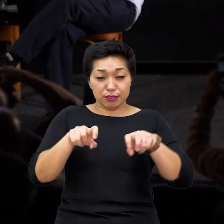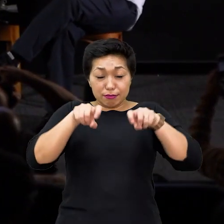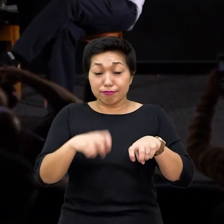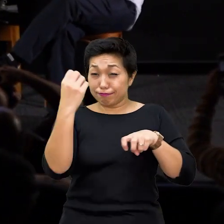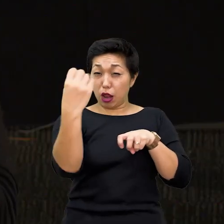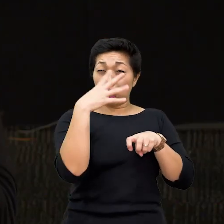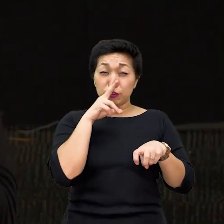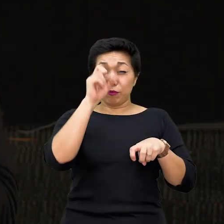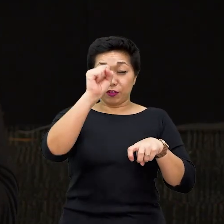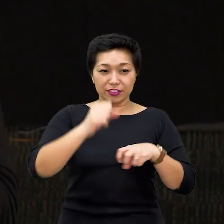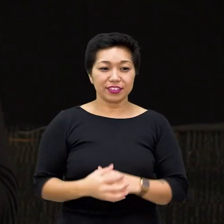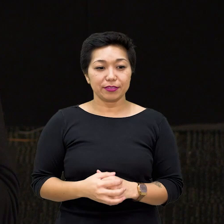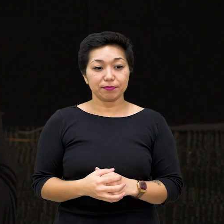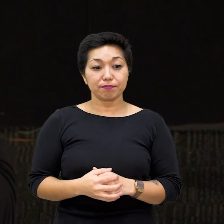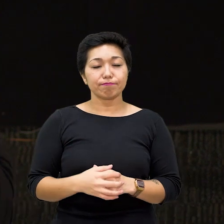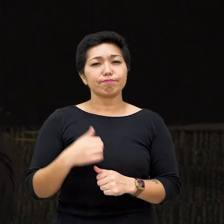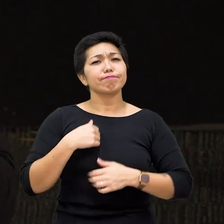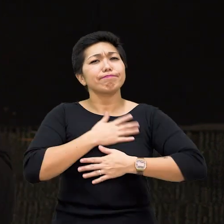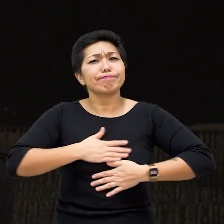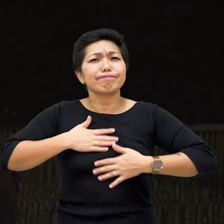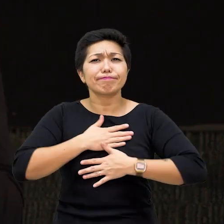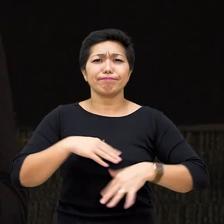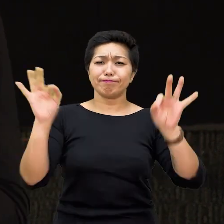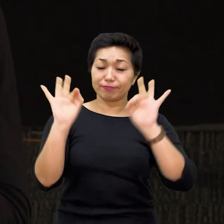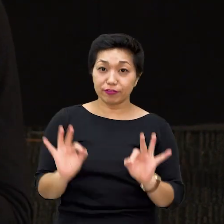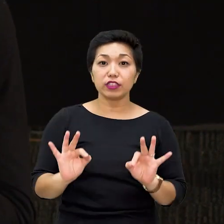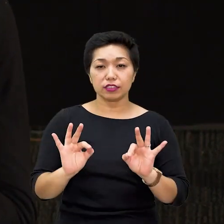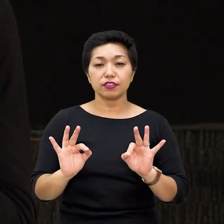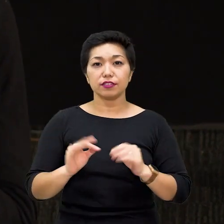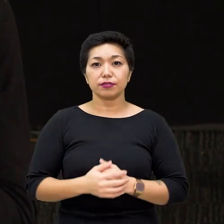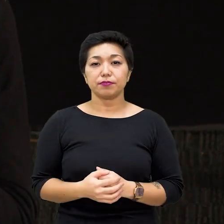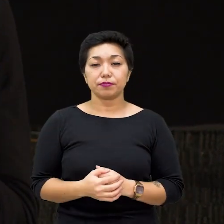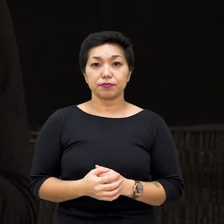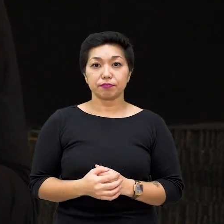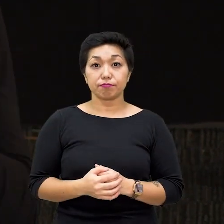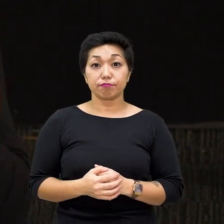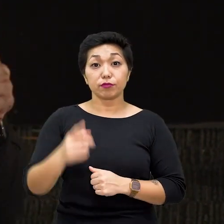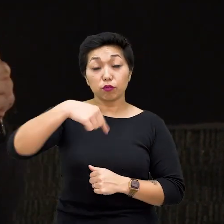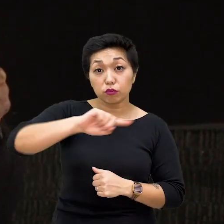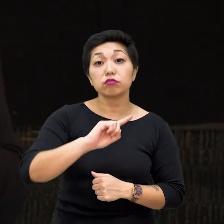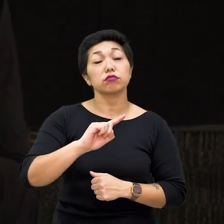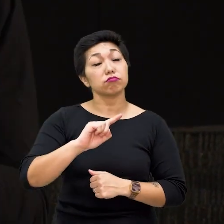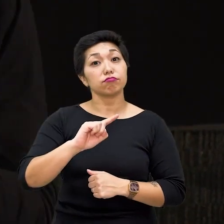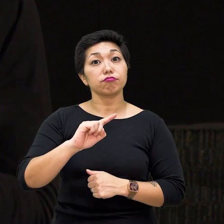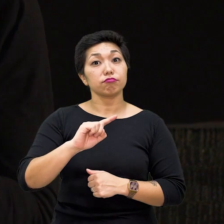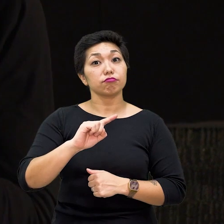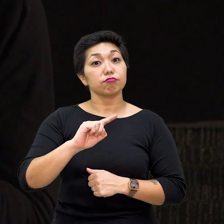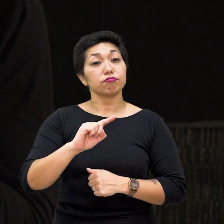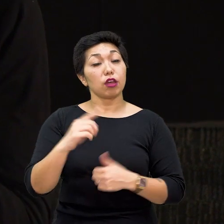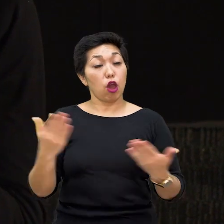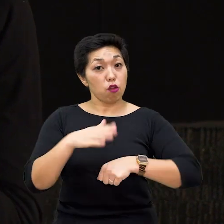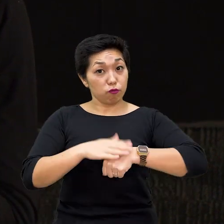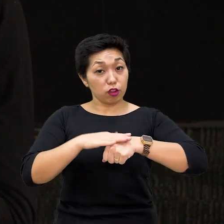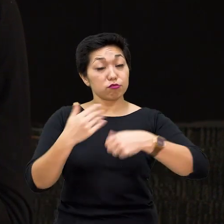Então, eu fiquei muito contente de vocês estarem propiciando este